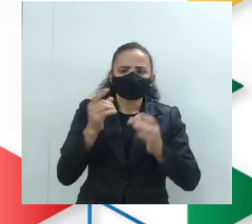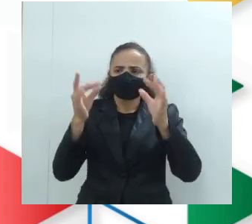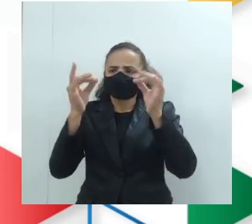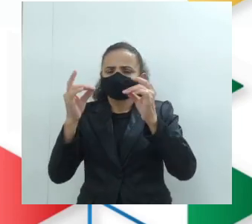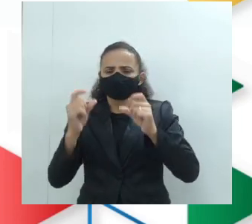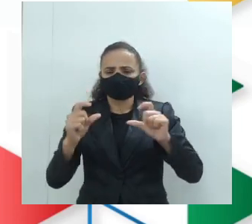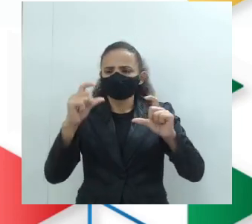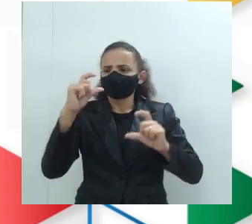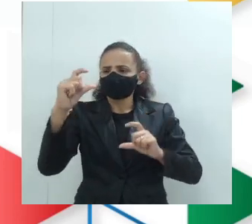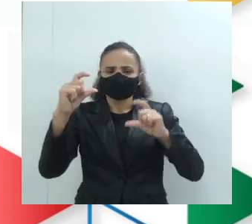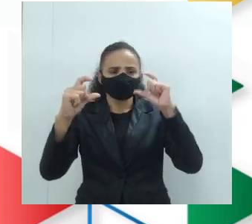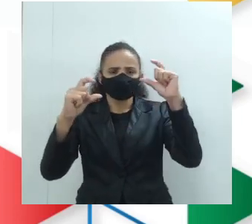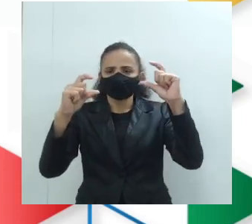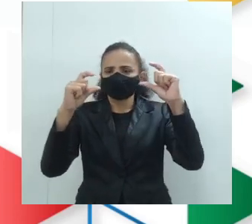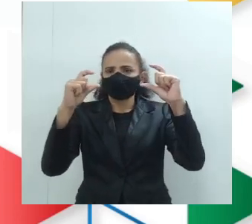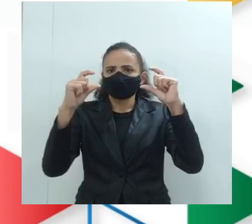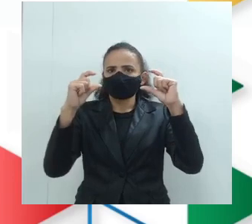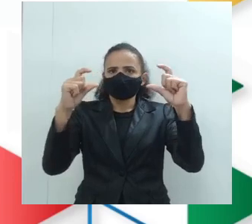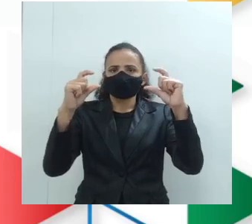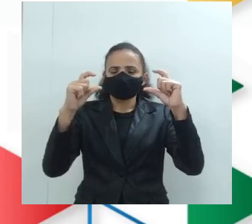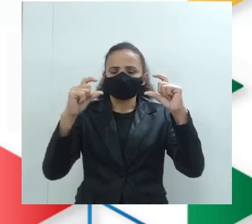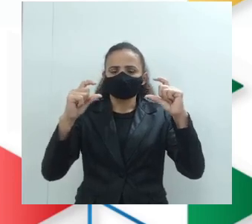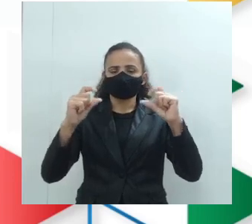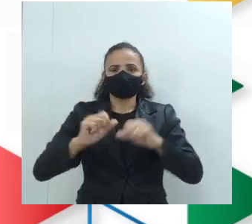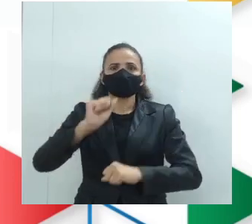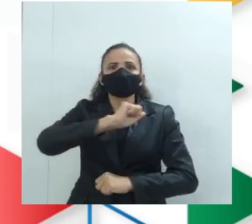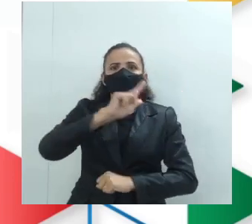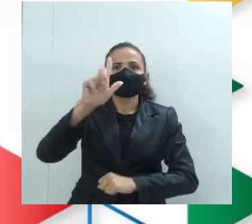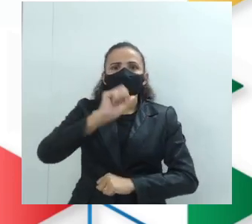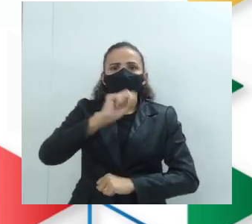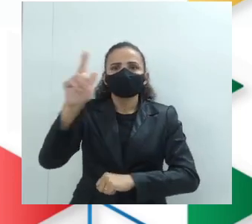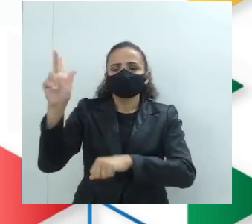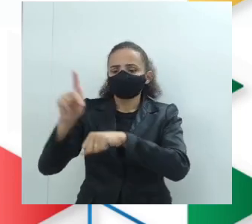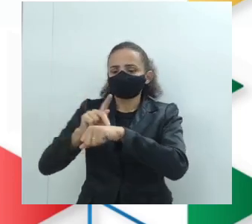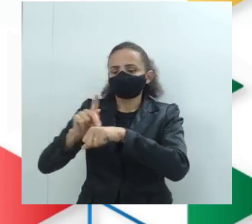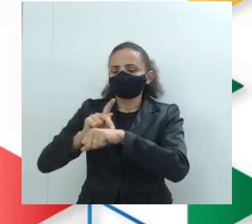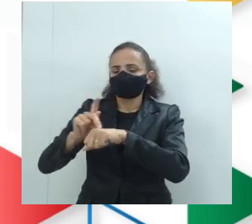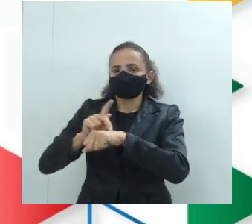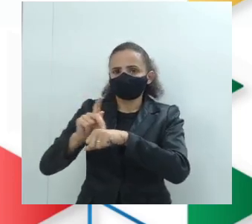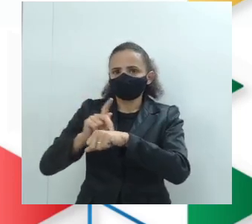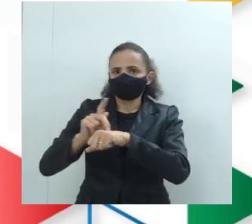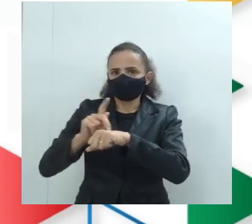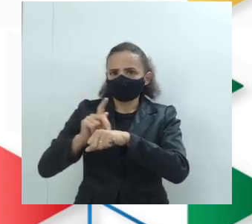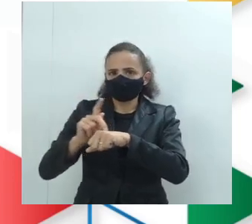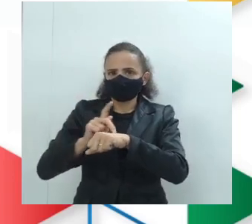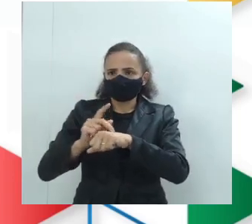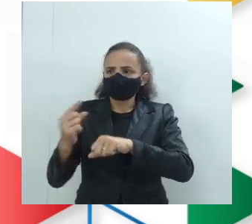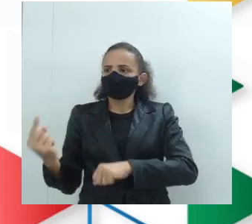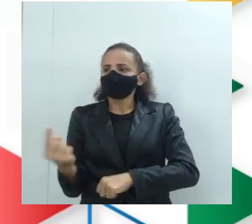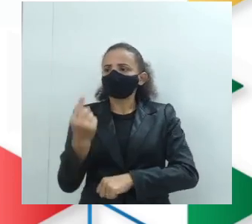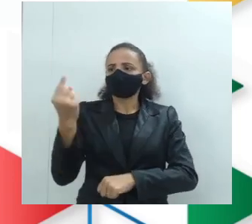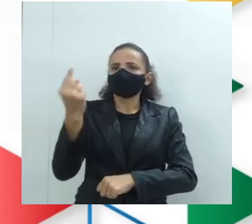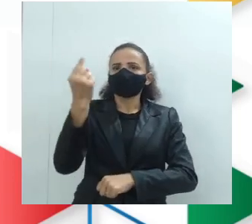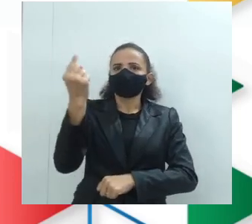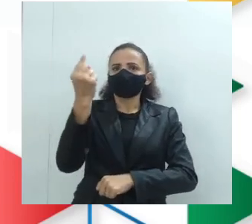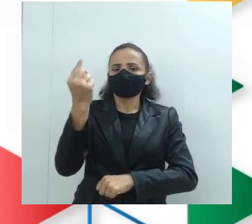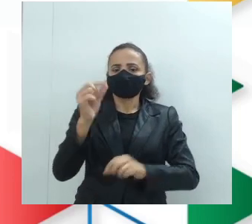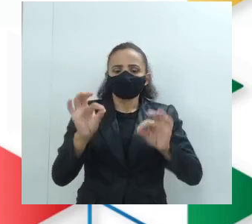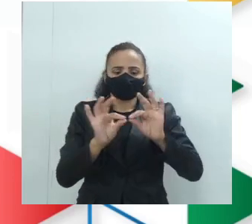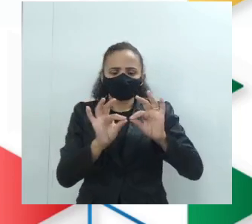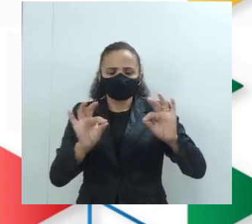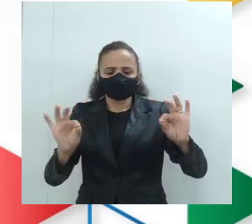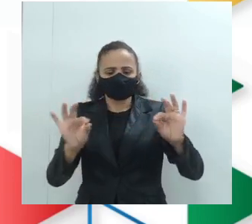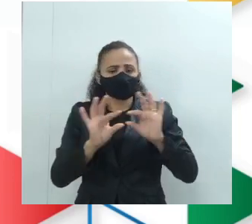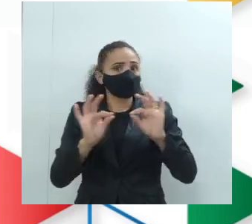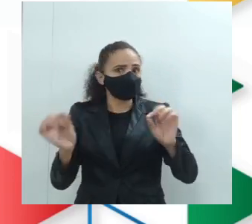quadrinhos. Contando os quadrinhos aí, da azul e da preta, tem a mesma quantidade na altura e na